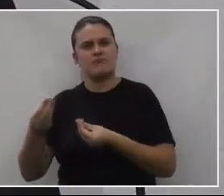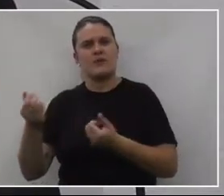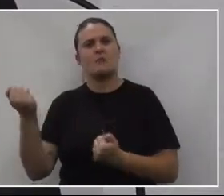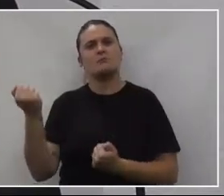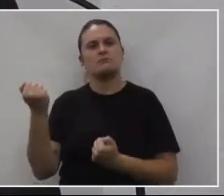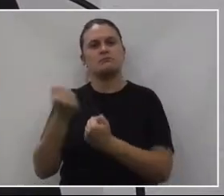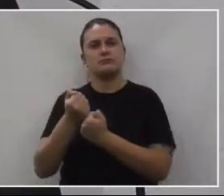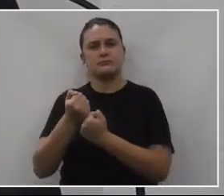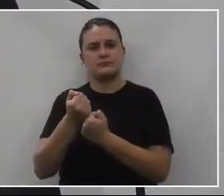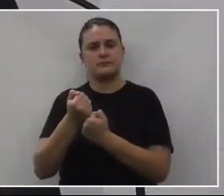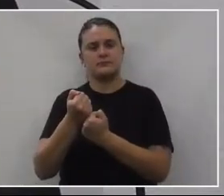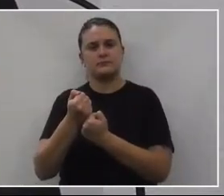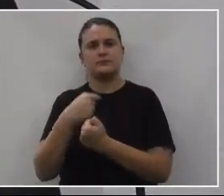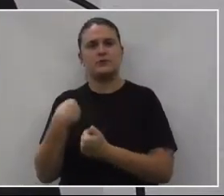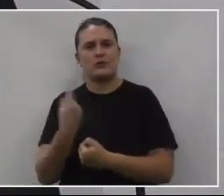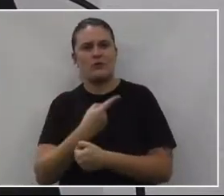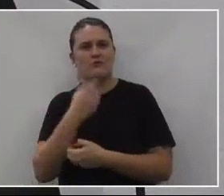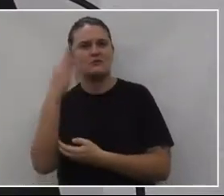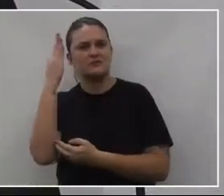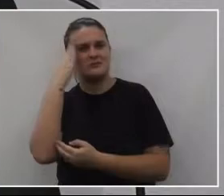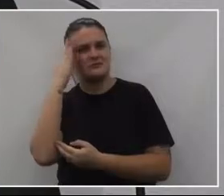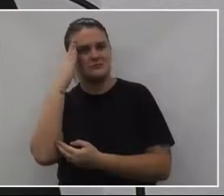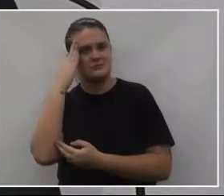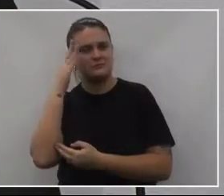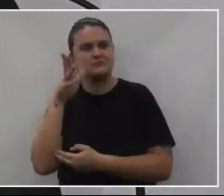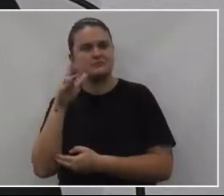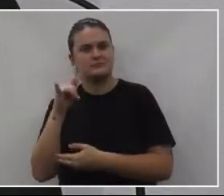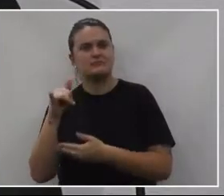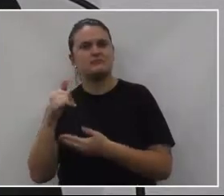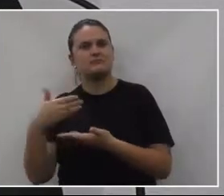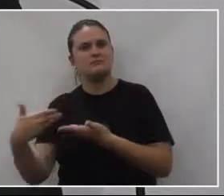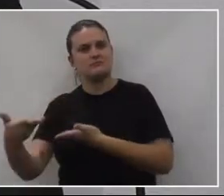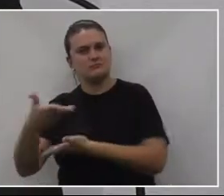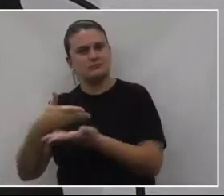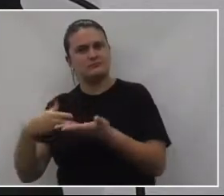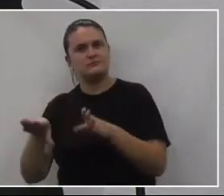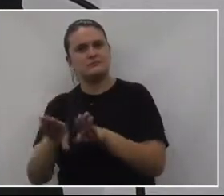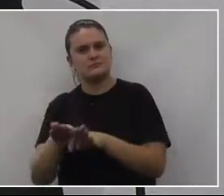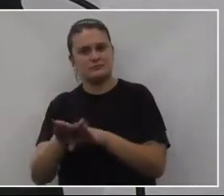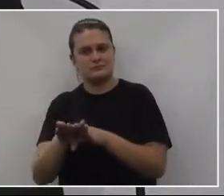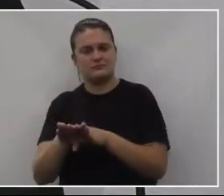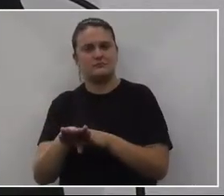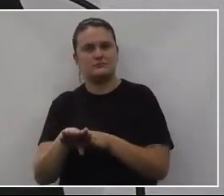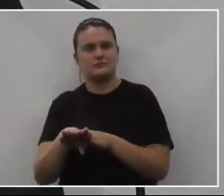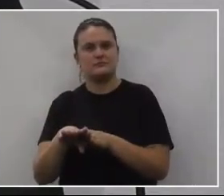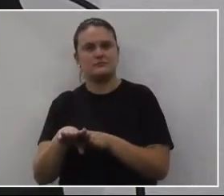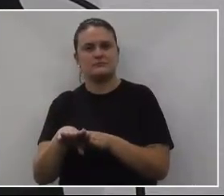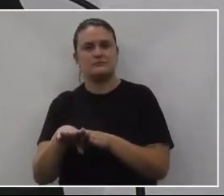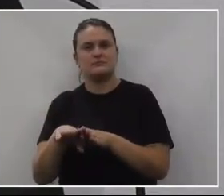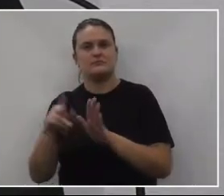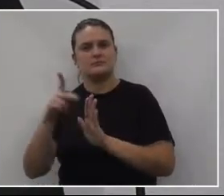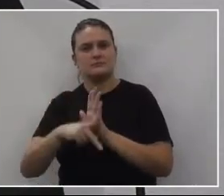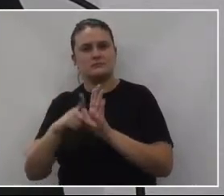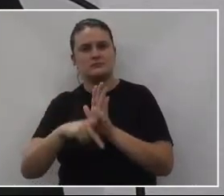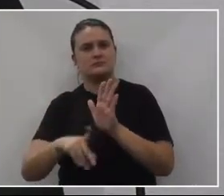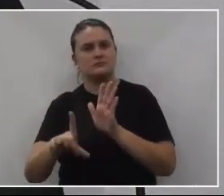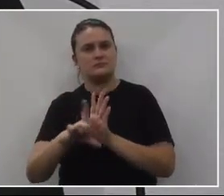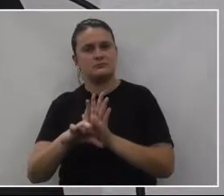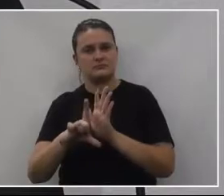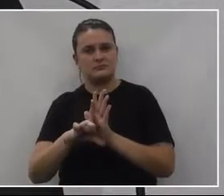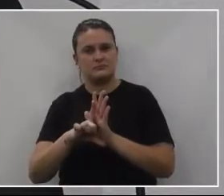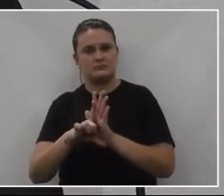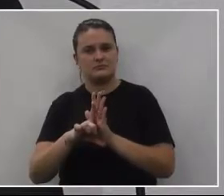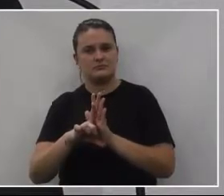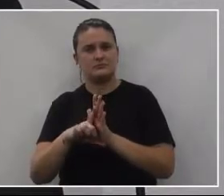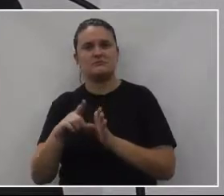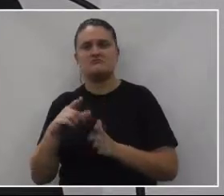apoio. Nós sabemos que isso vai tramitar também, está tramitando, né, como projeto de lei, e